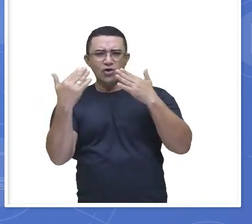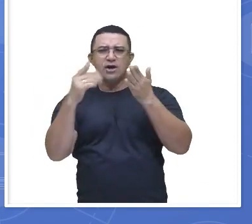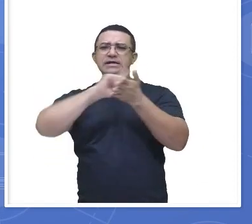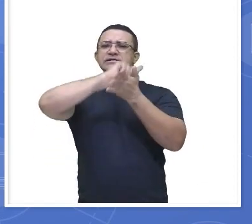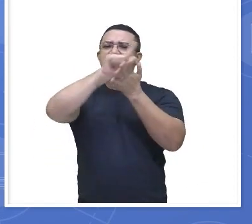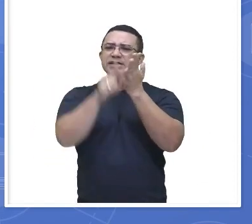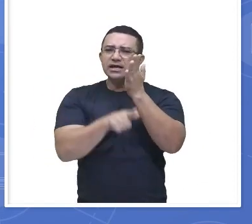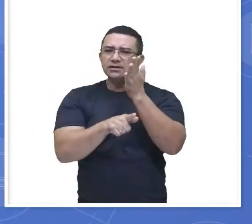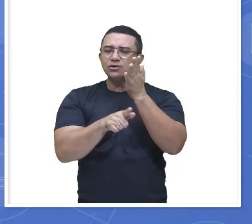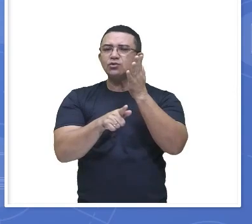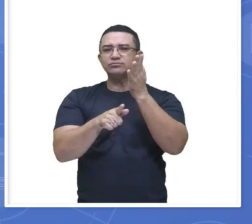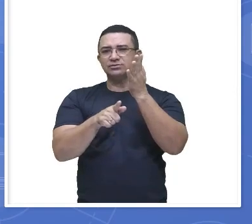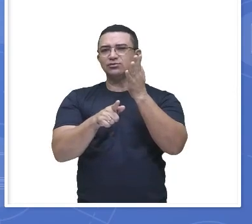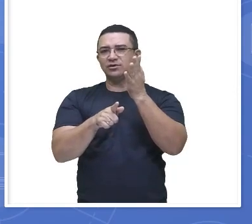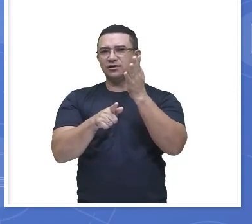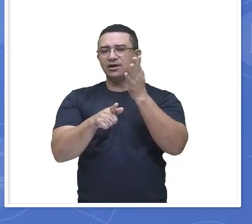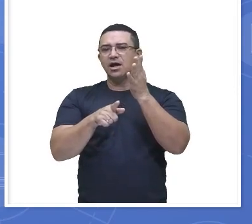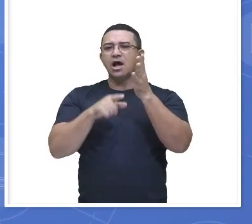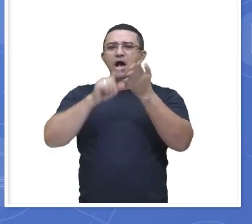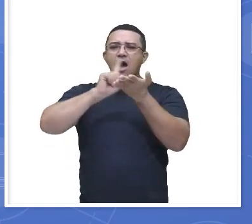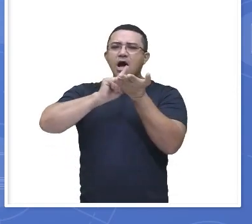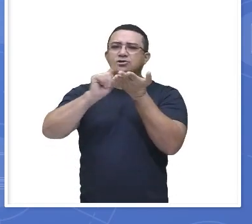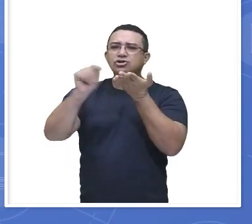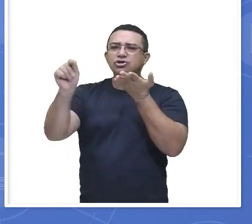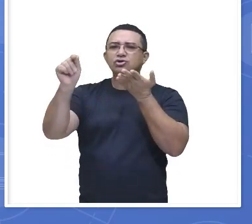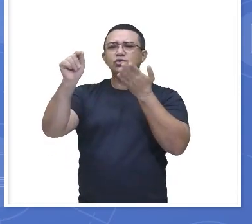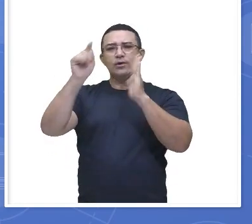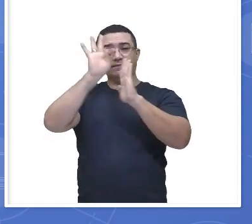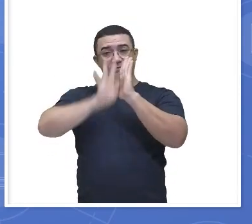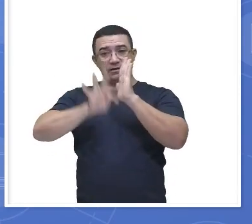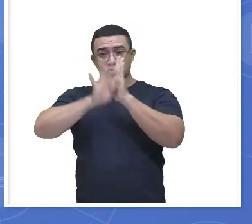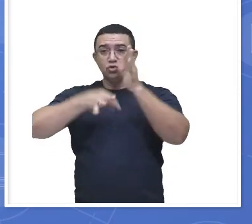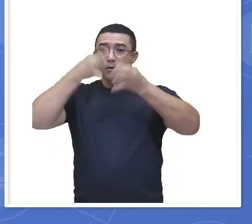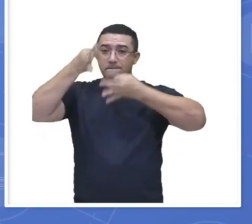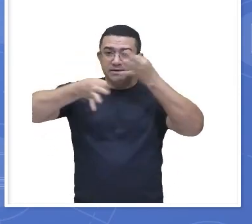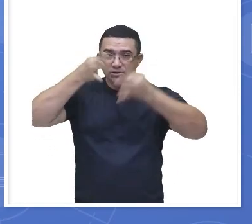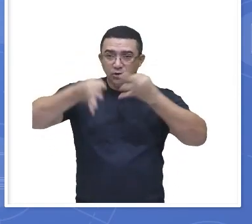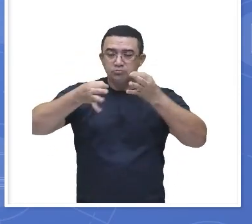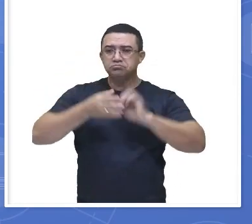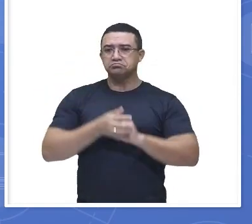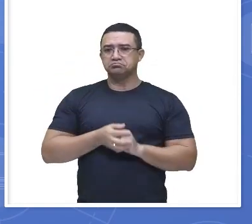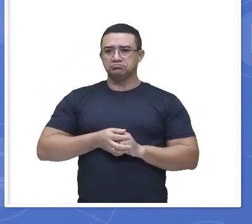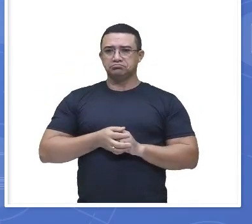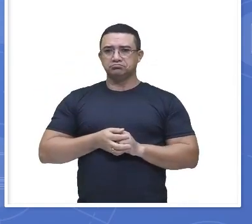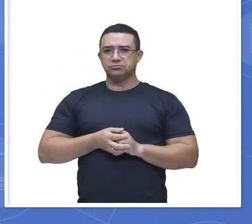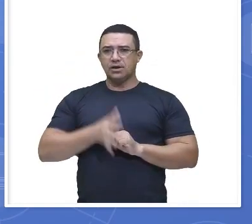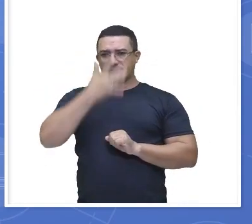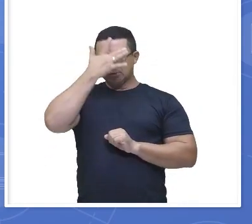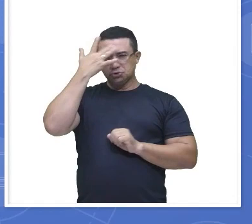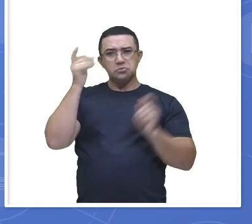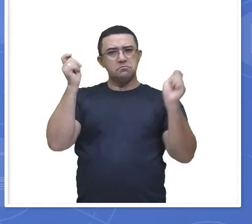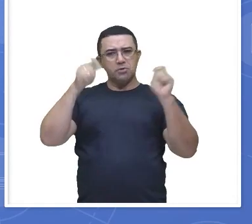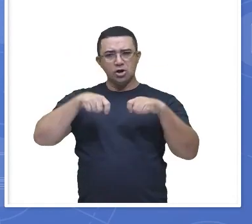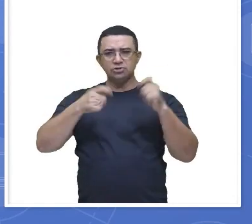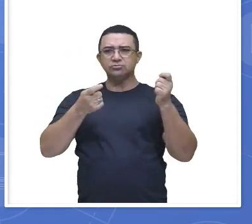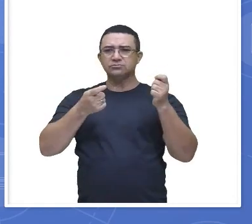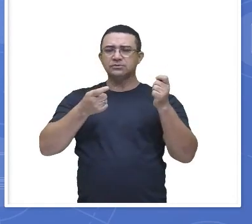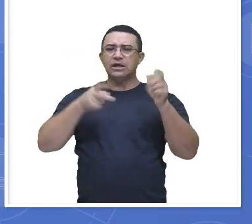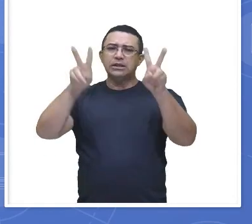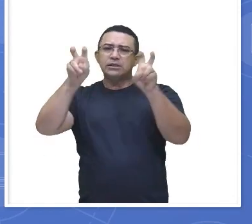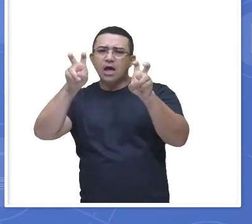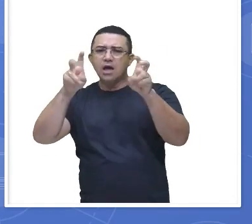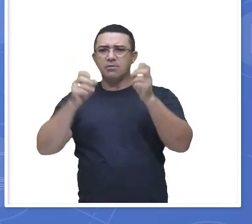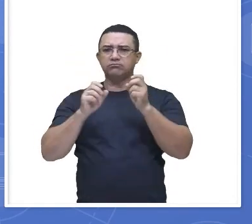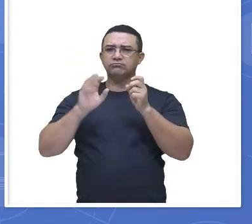que circula socialmente para a expressão da opinião sobre um tema, um fato, algo